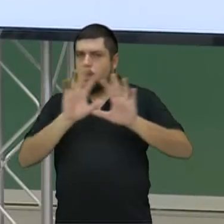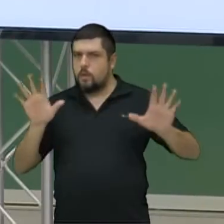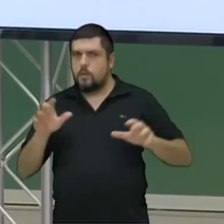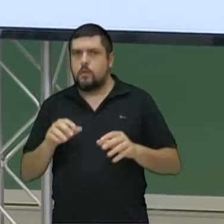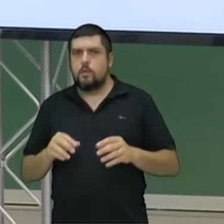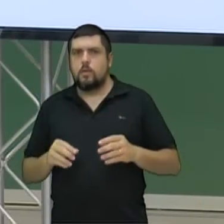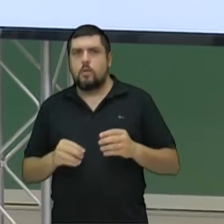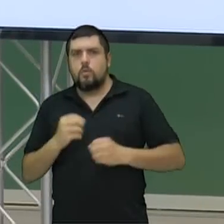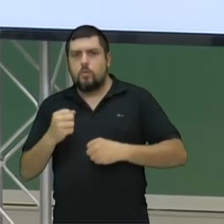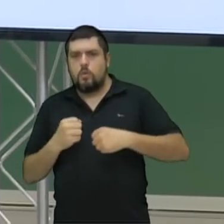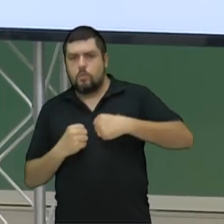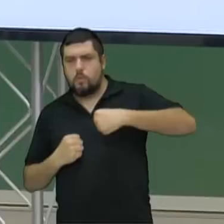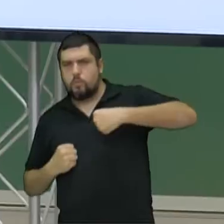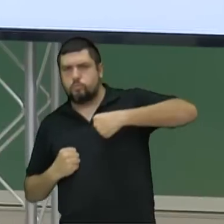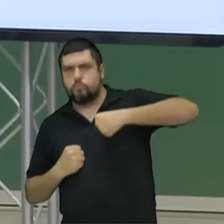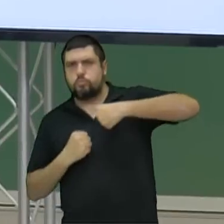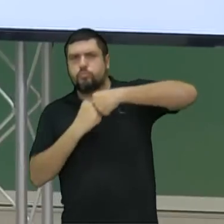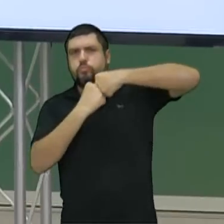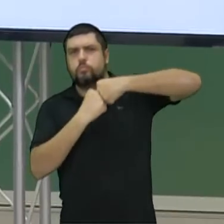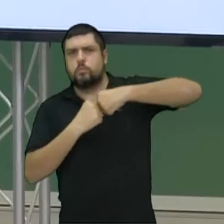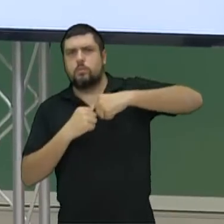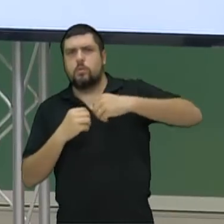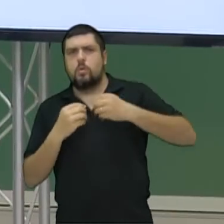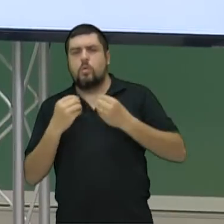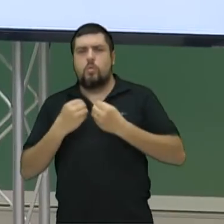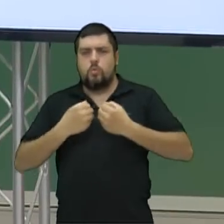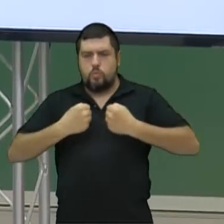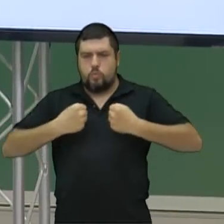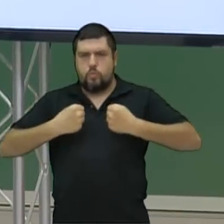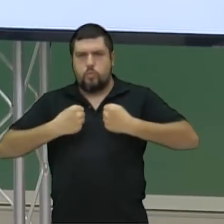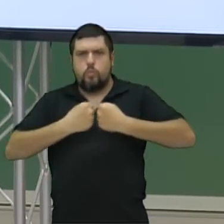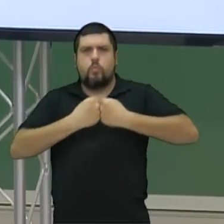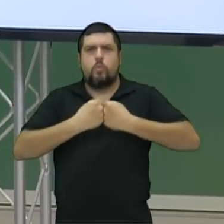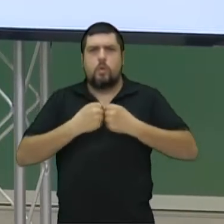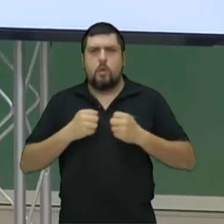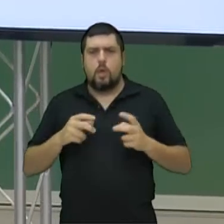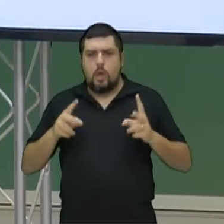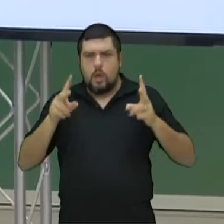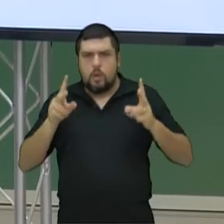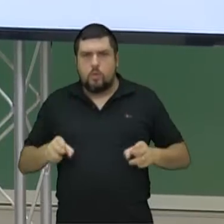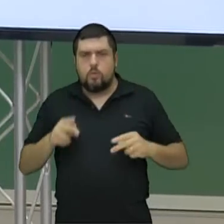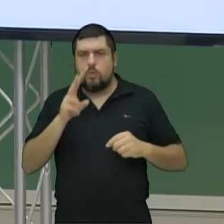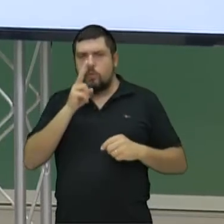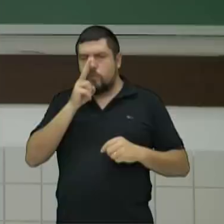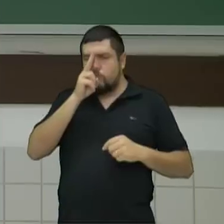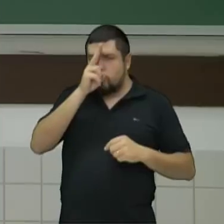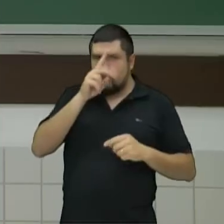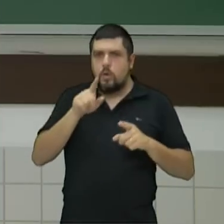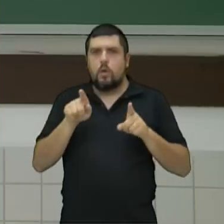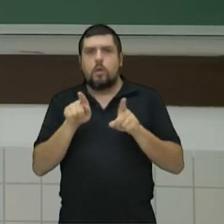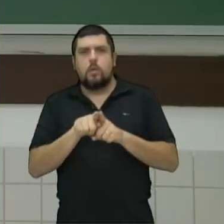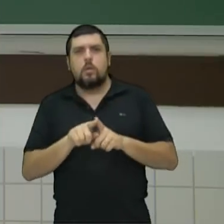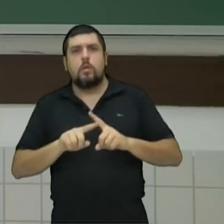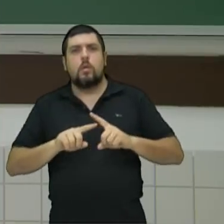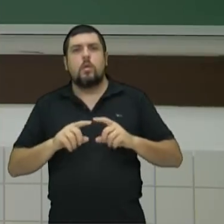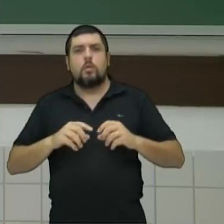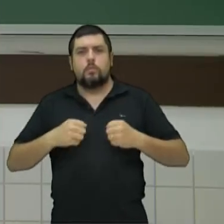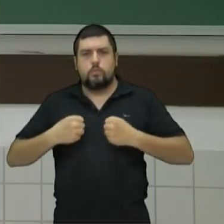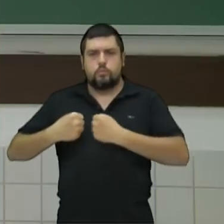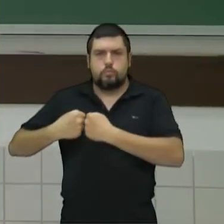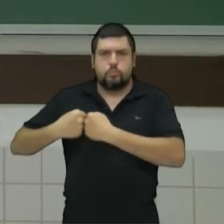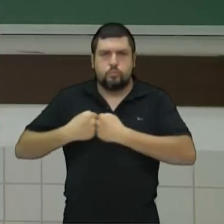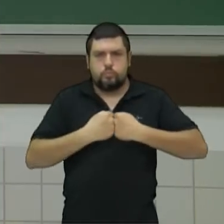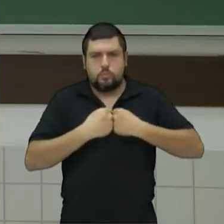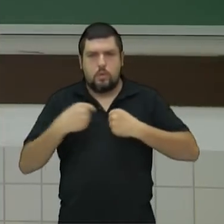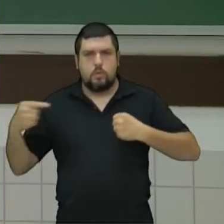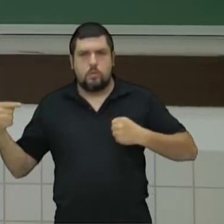a força de ação e reação, ela é da mesma intensidade, a mesma direção, mas sentidos opostos.